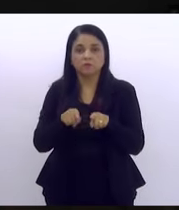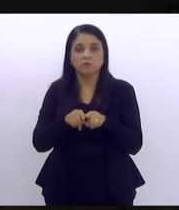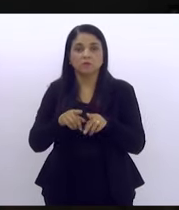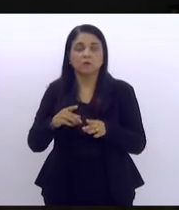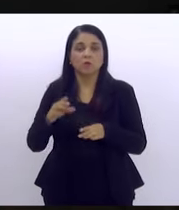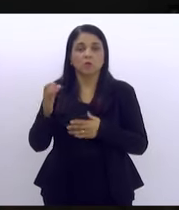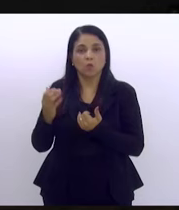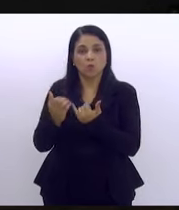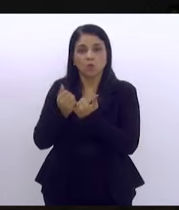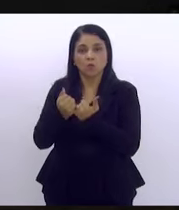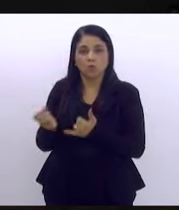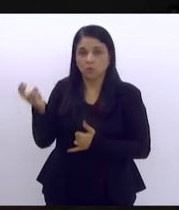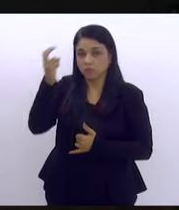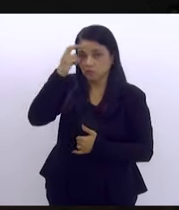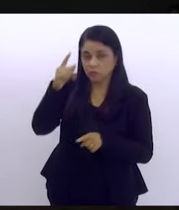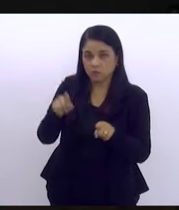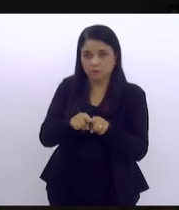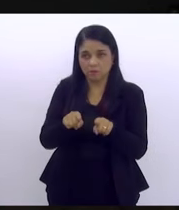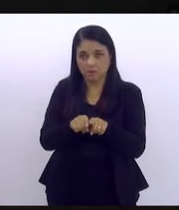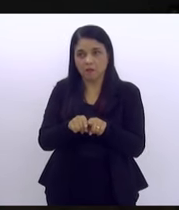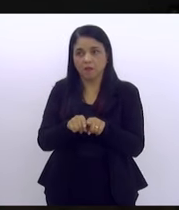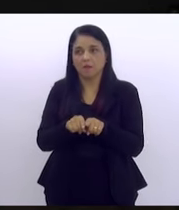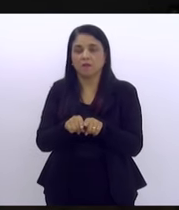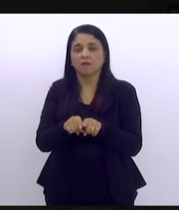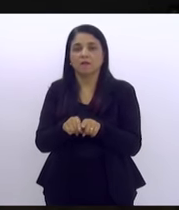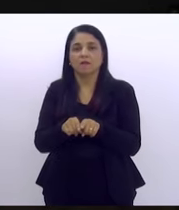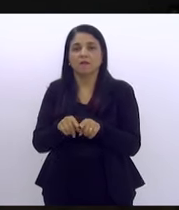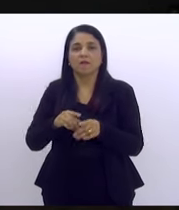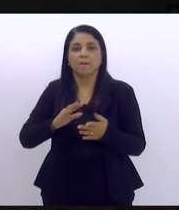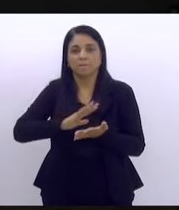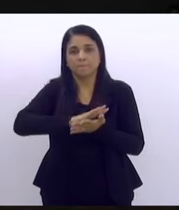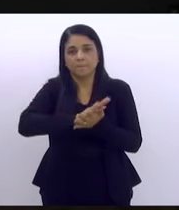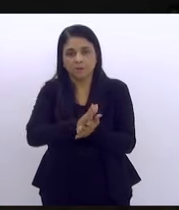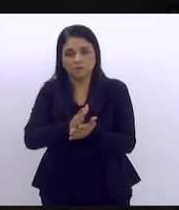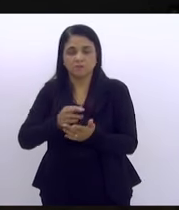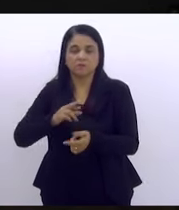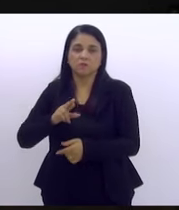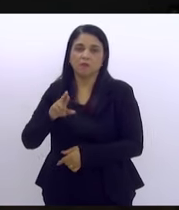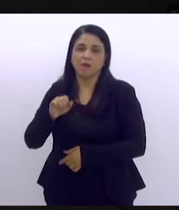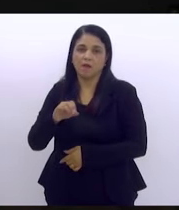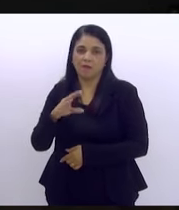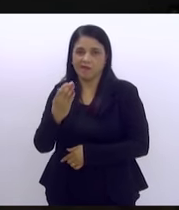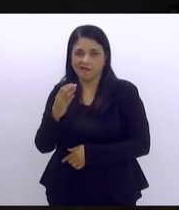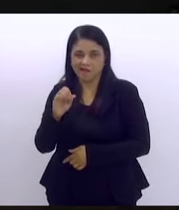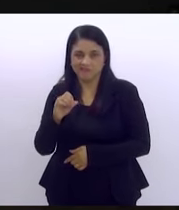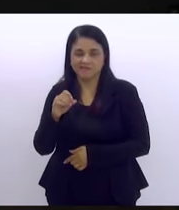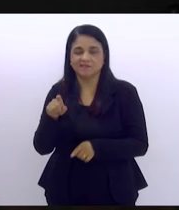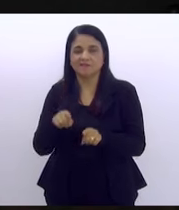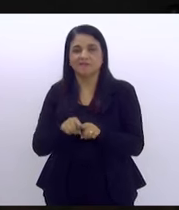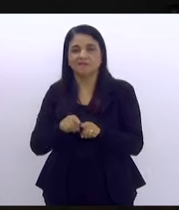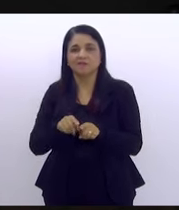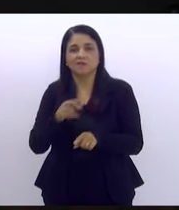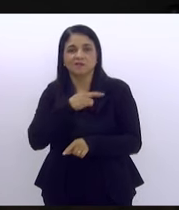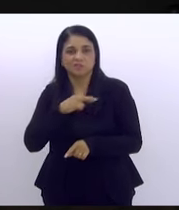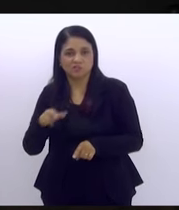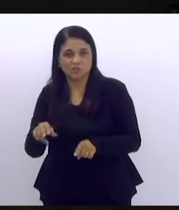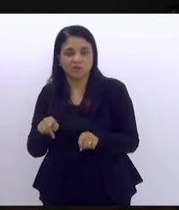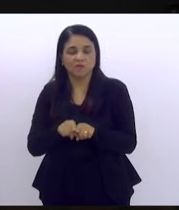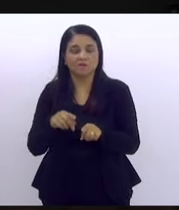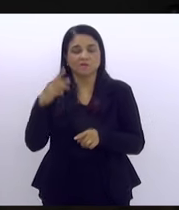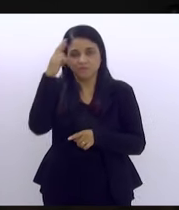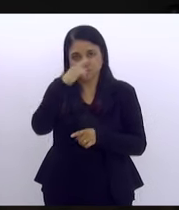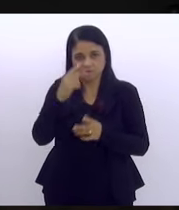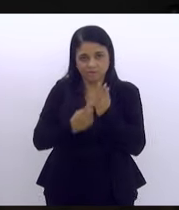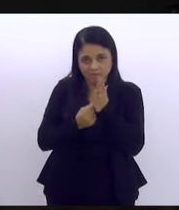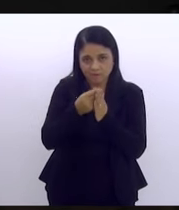combate à discriminação e preconceito de raça, cor, etnia, religião e procedência nacional e de orçamento, fiscalização financeira